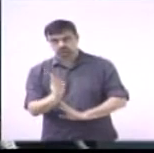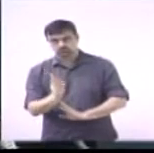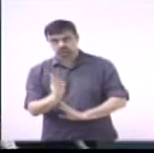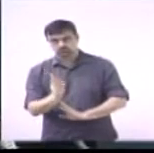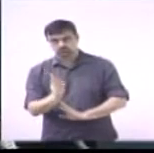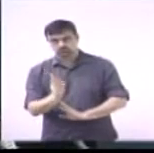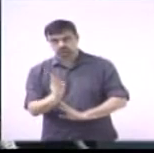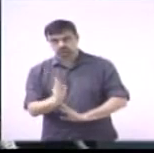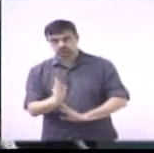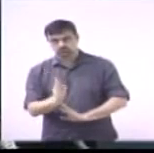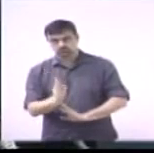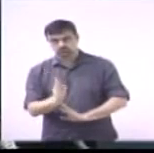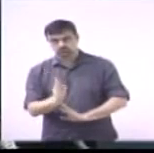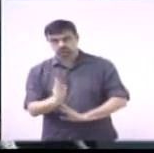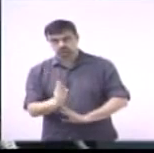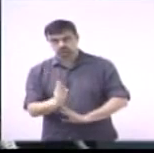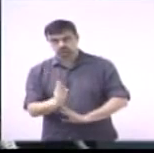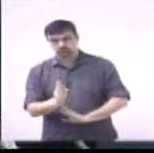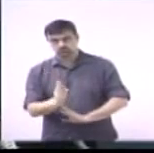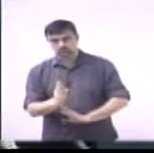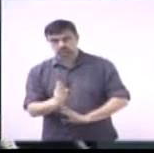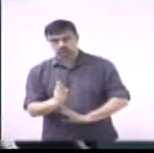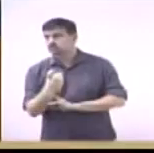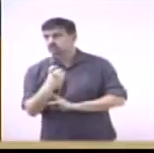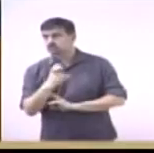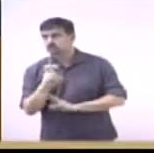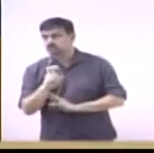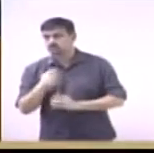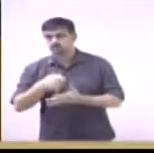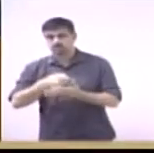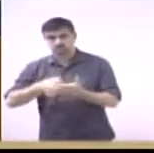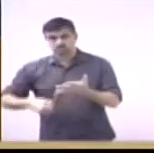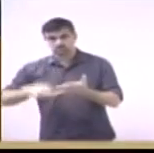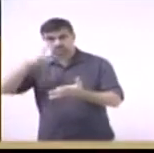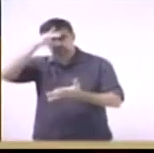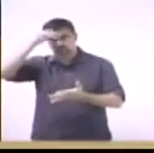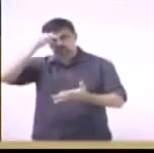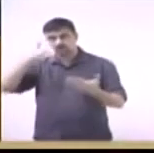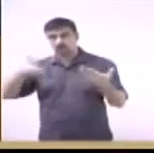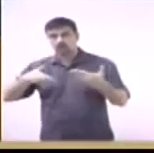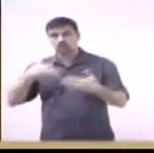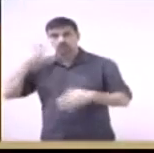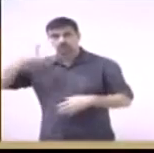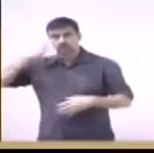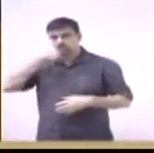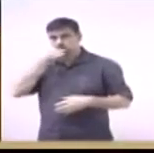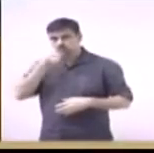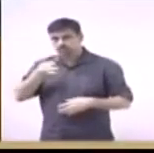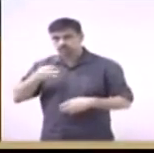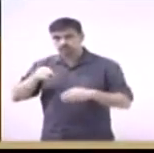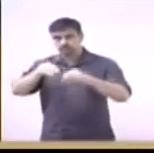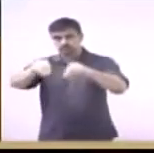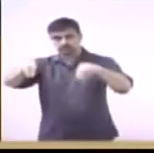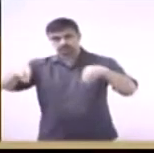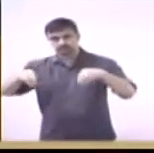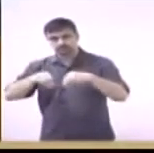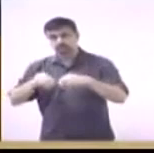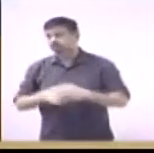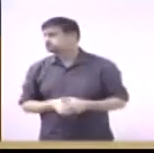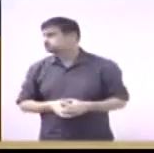projeto de lei número 28/15 do Executivo. Com a palavra o vereador Danilo Barros. Senhor